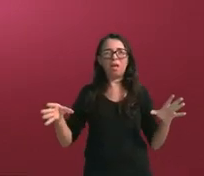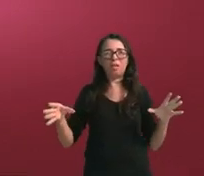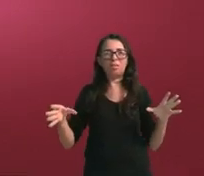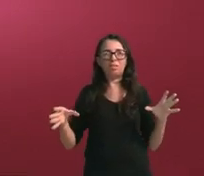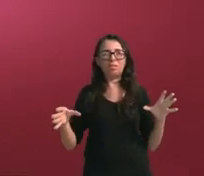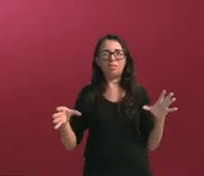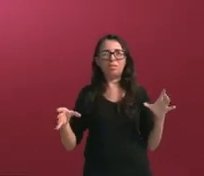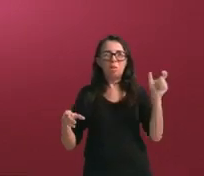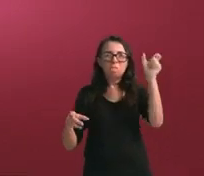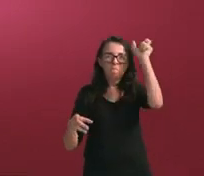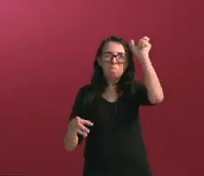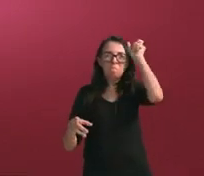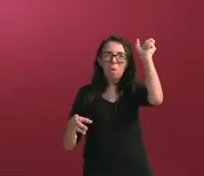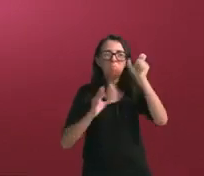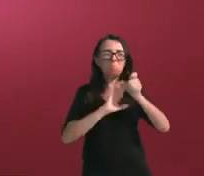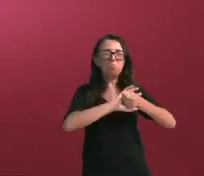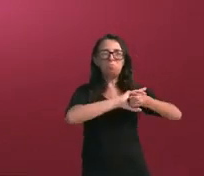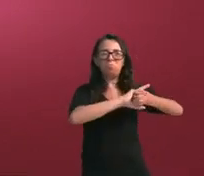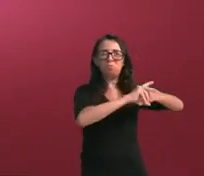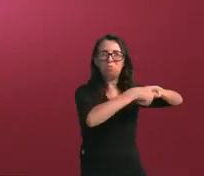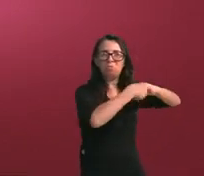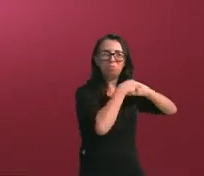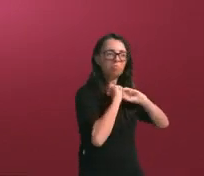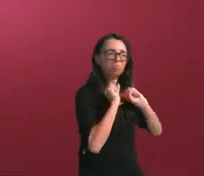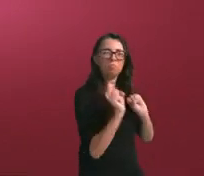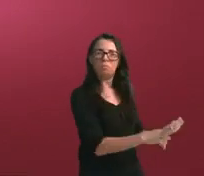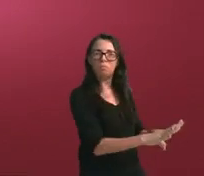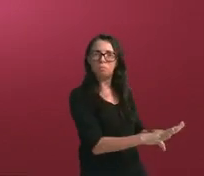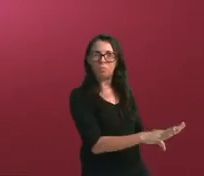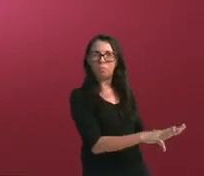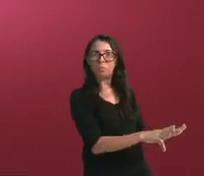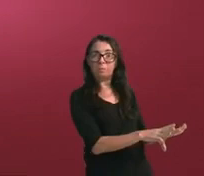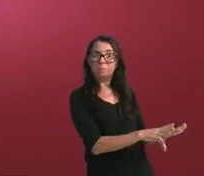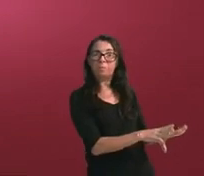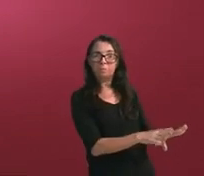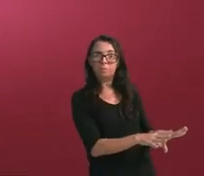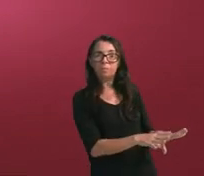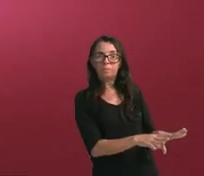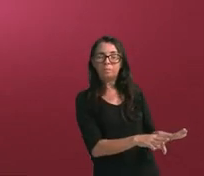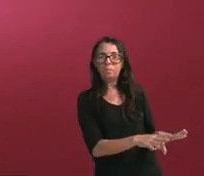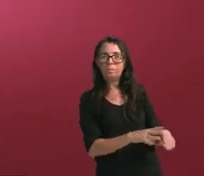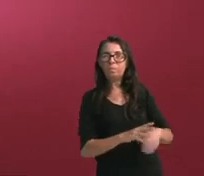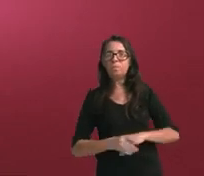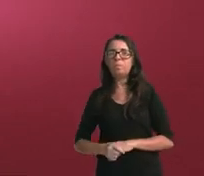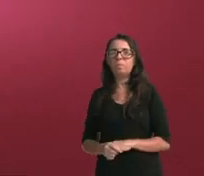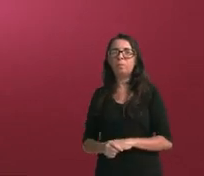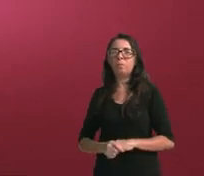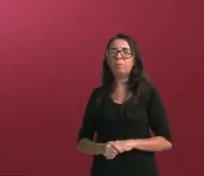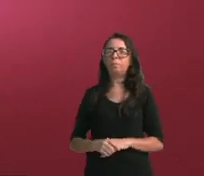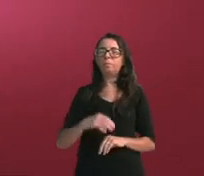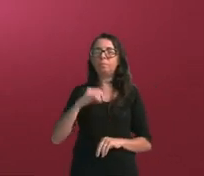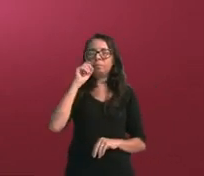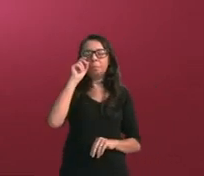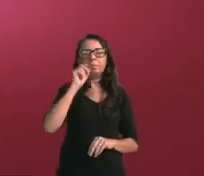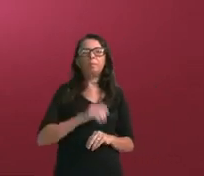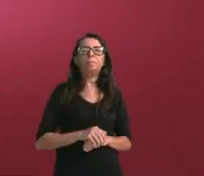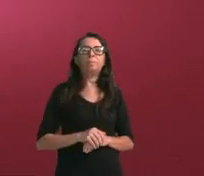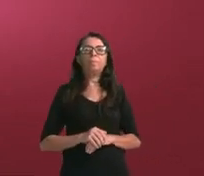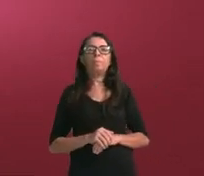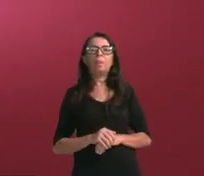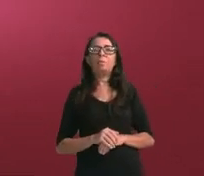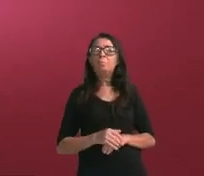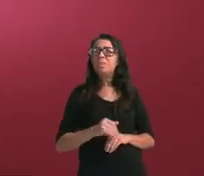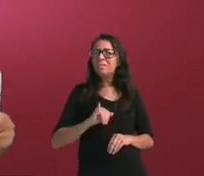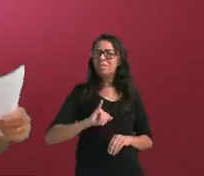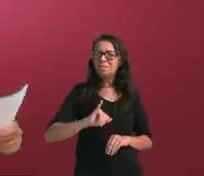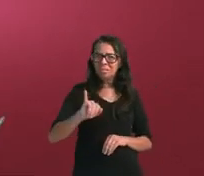a gente fazer as obras com as nossas próprias forças, as pessoas não chegarão a conhecer a